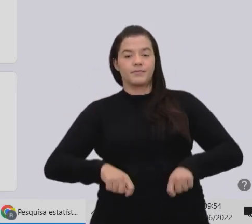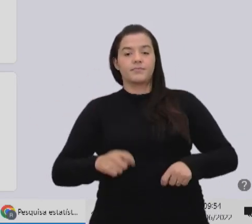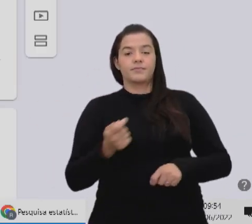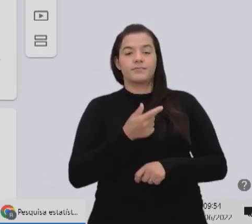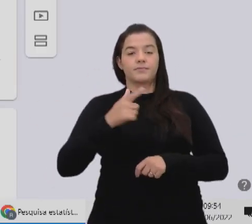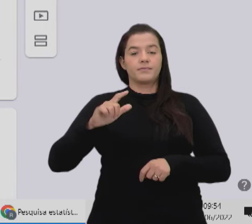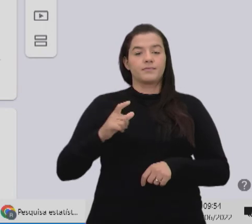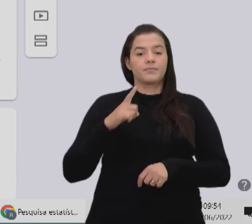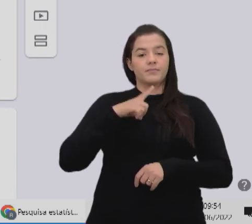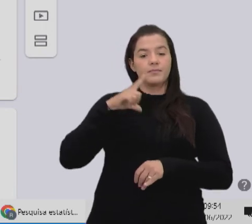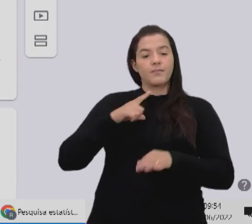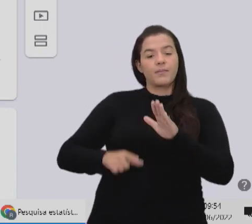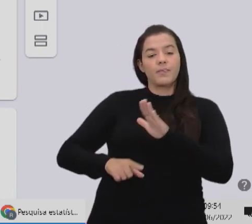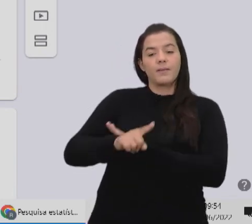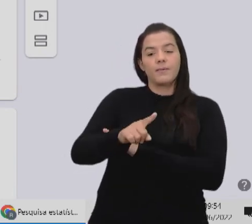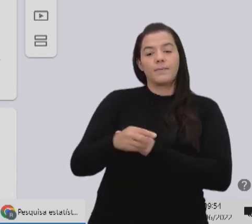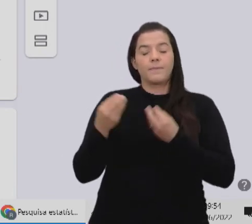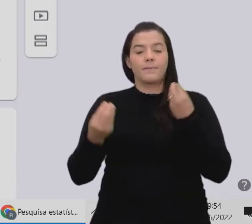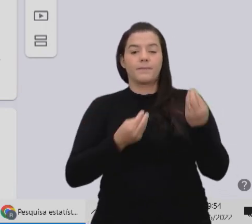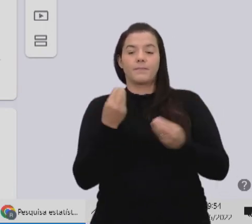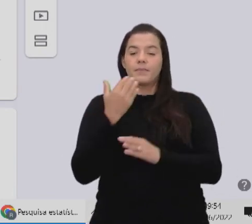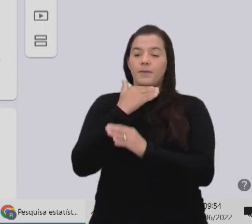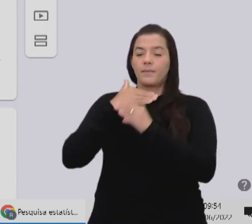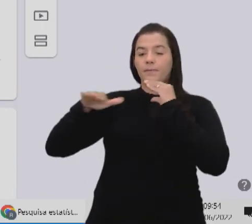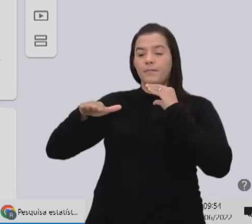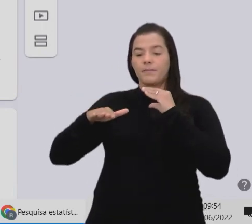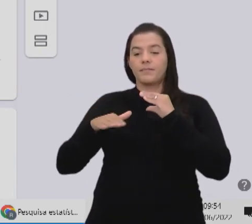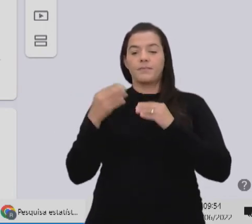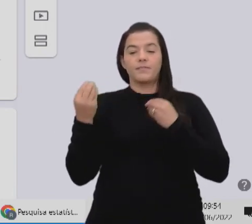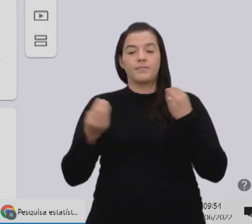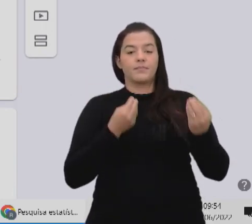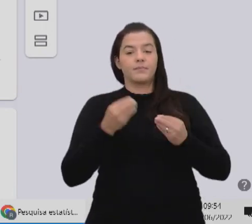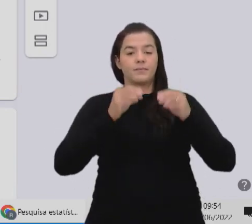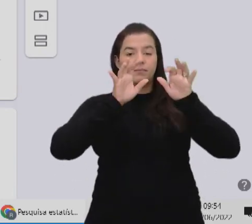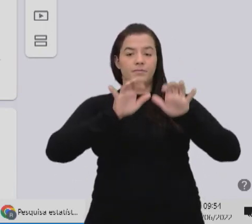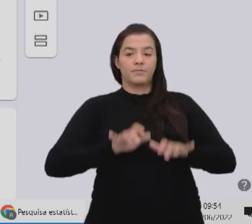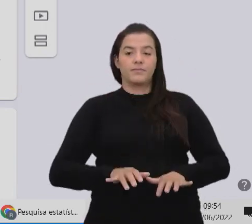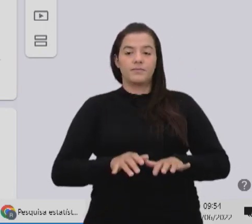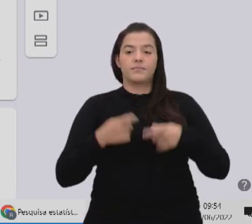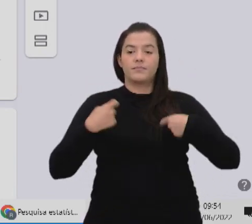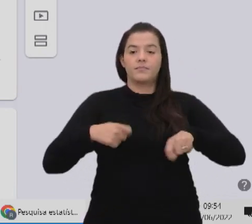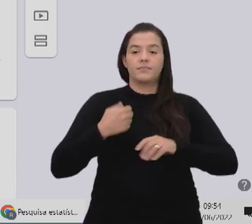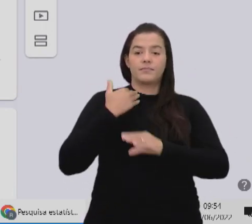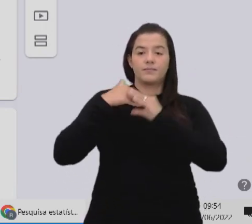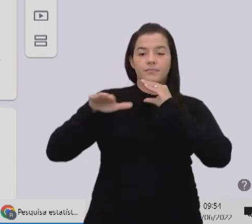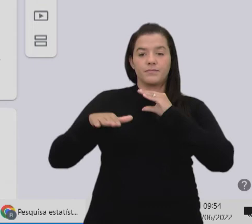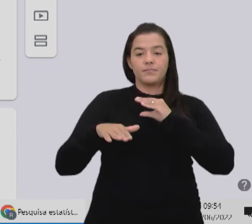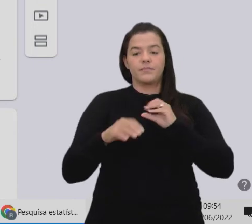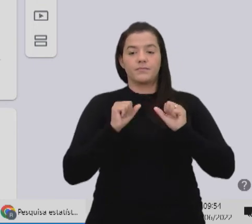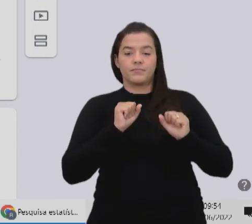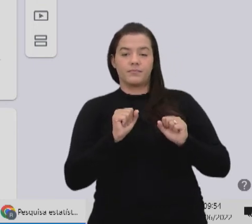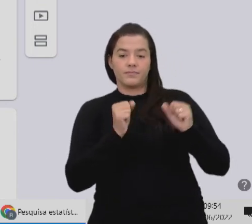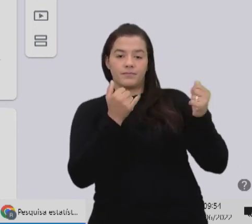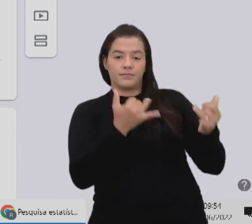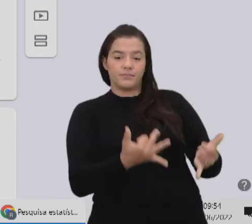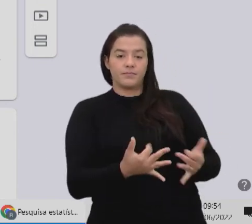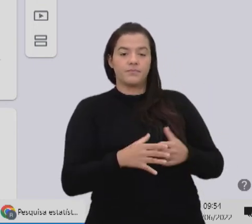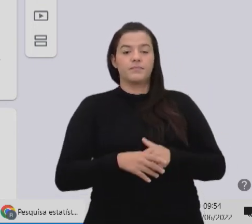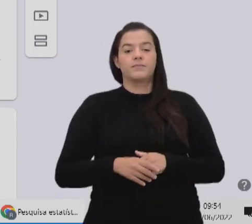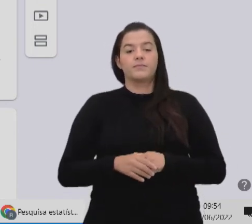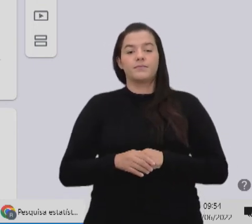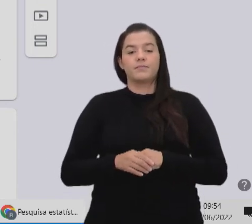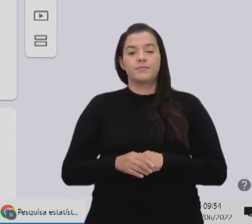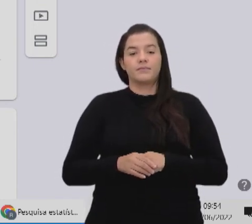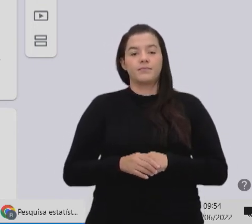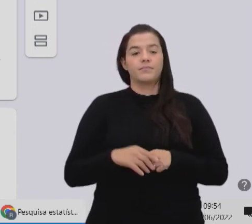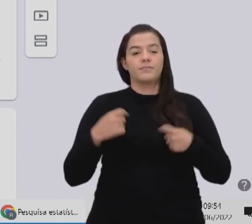se eu tô lá na minha pergunta, como eu faço para encaminhar esse formulário? Porque a gente falou de preencher. Sim. Mas eu tenho que encaminhar? Tem. Posso falar como faz para encaminhar? Tem que ter um enderecinho, né? Tem